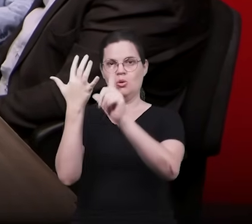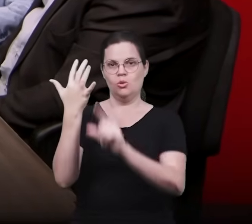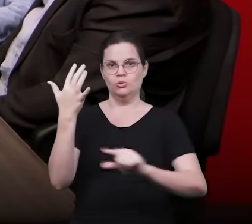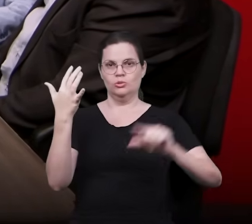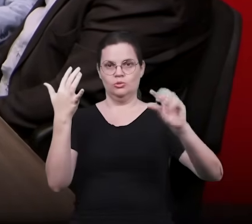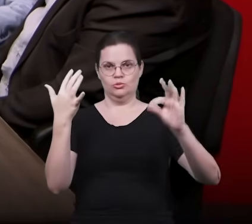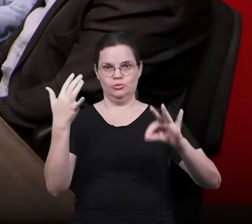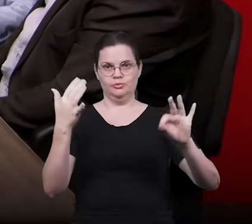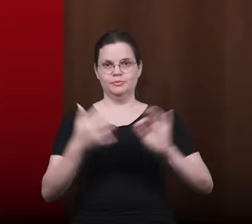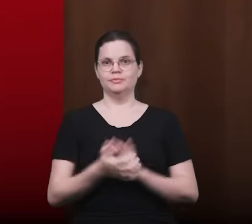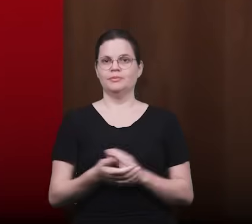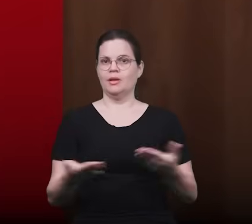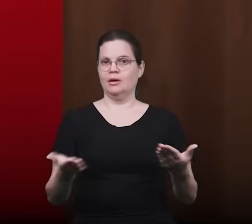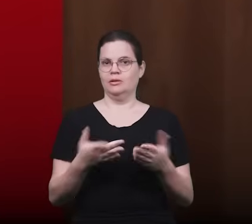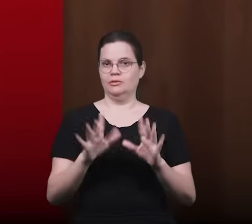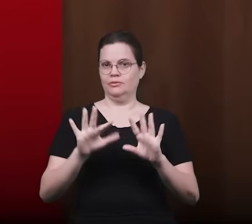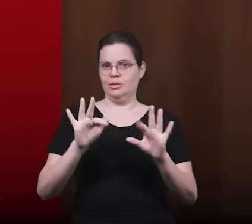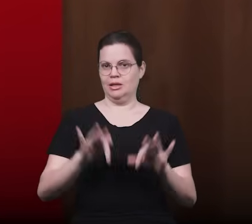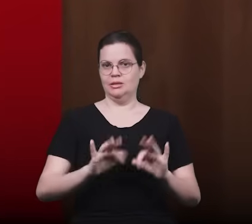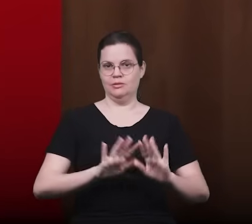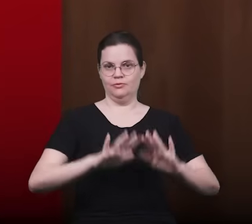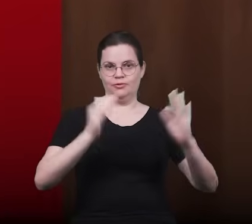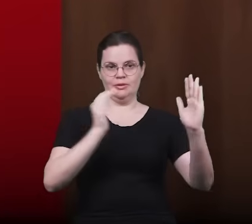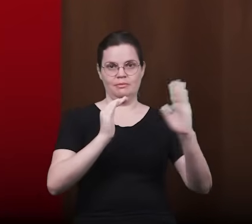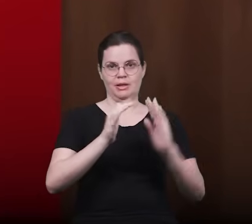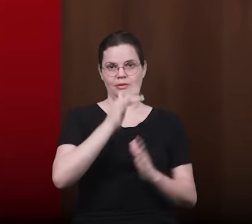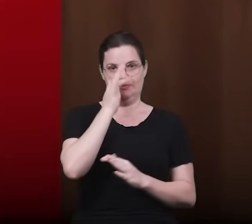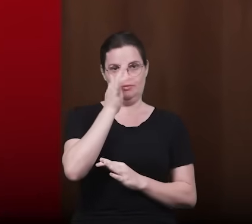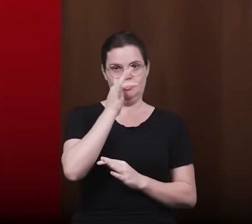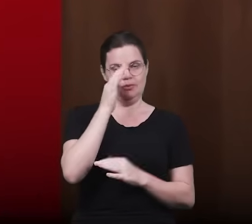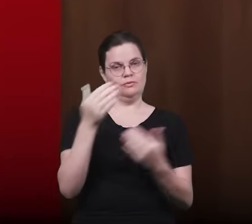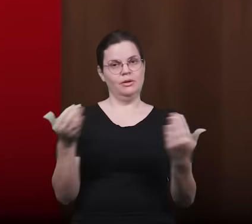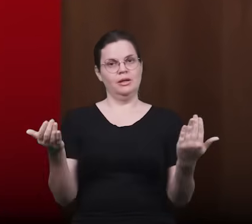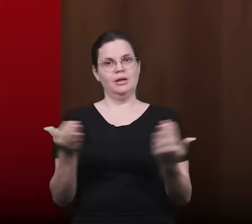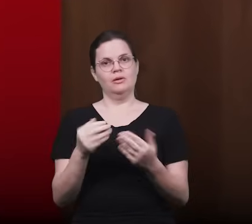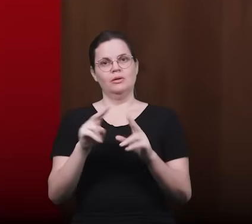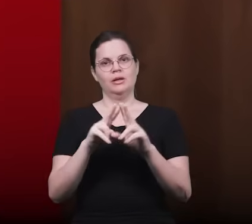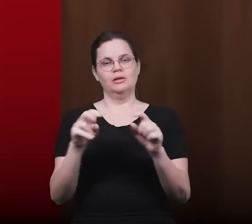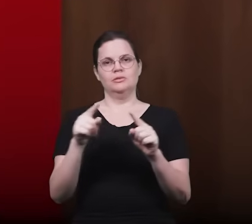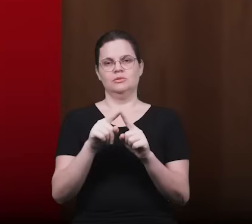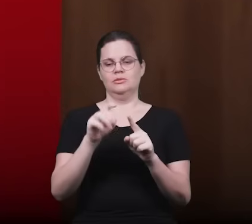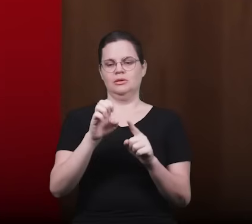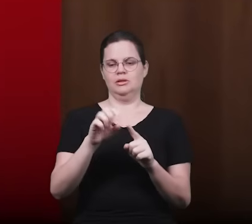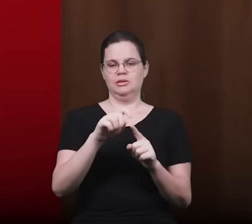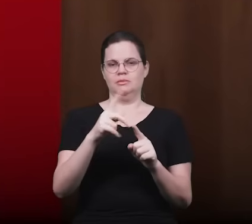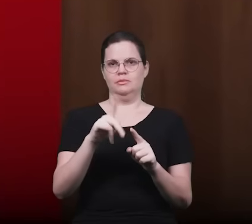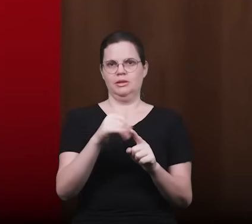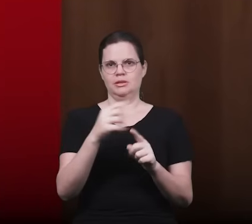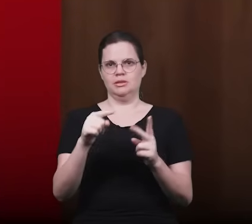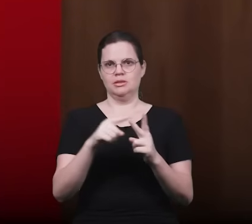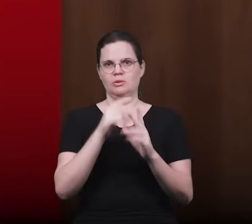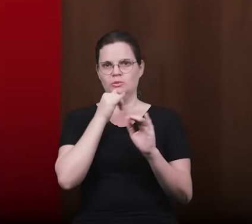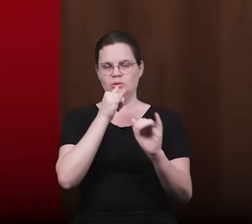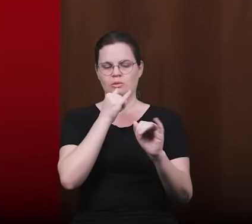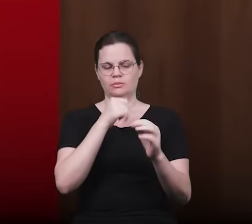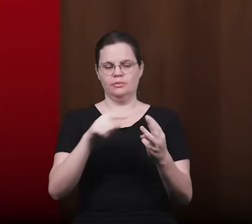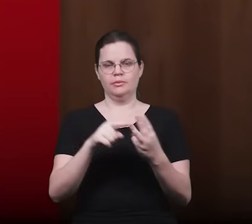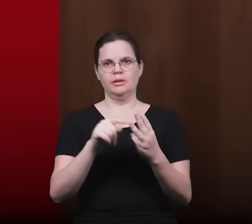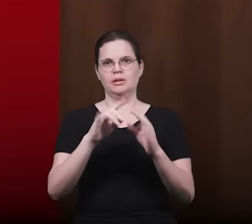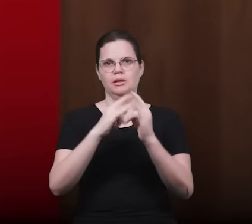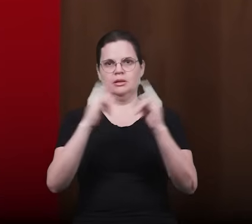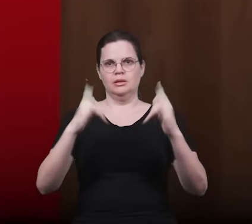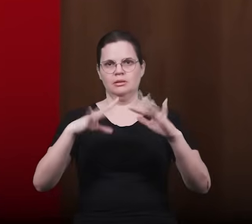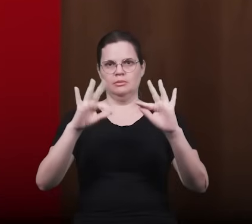né? Encerramos aqui as festas da primavera e vamos entrar nas festas de outono, que é a expiação, né? Trombetas, expiação